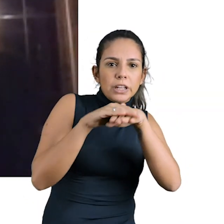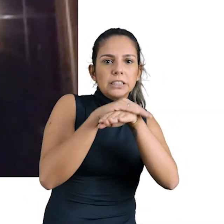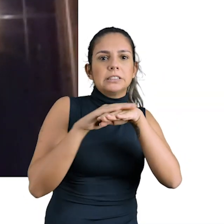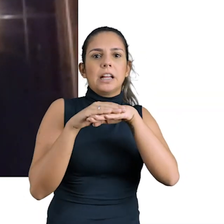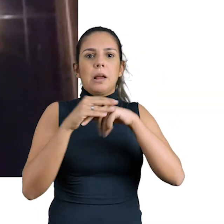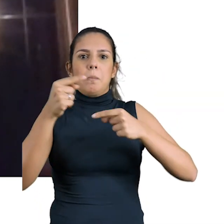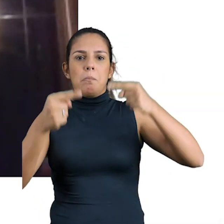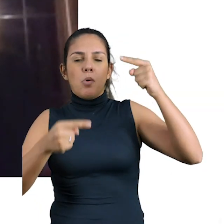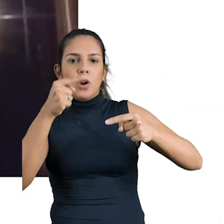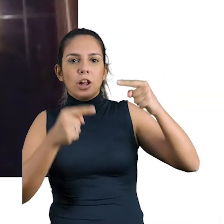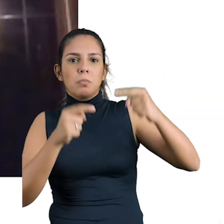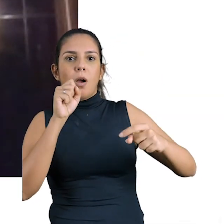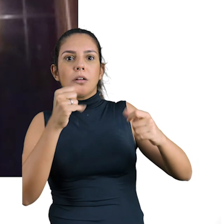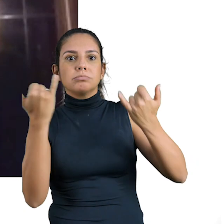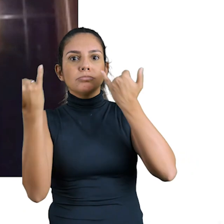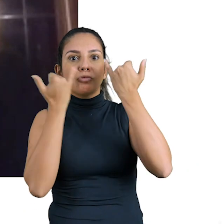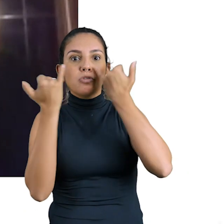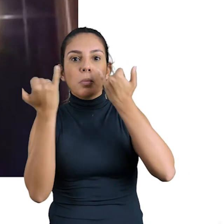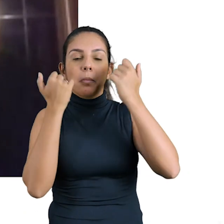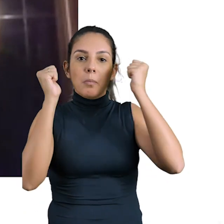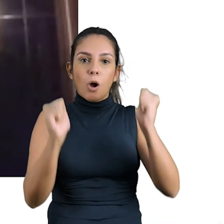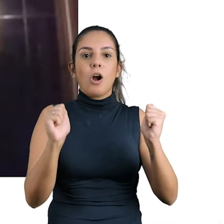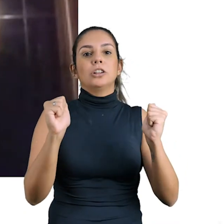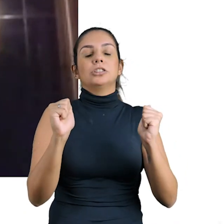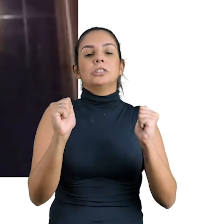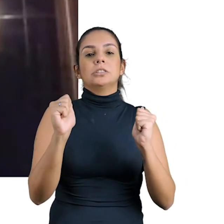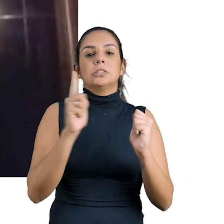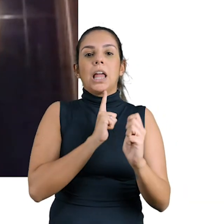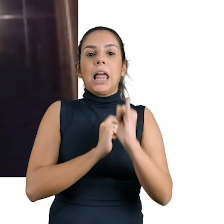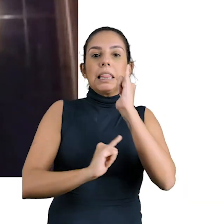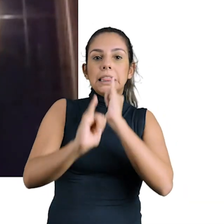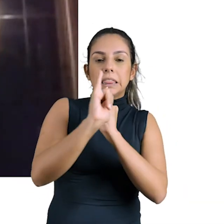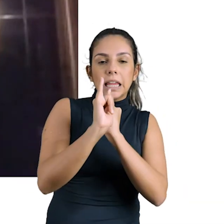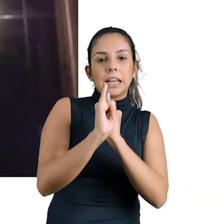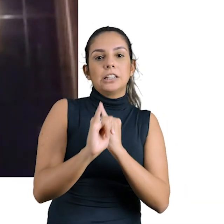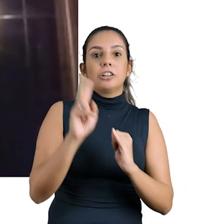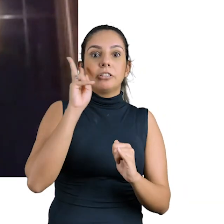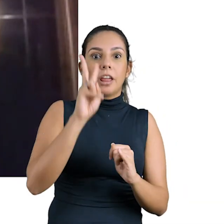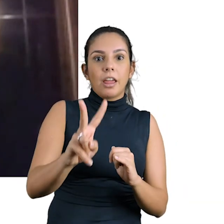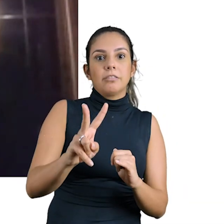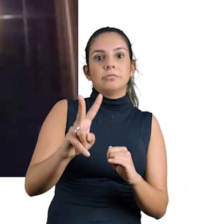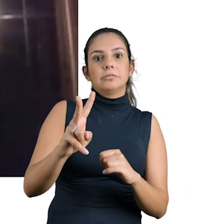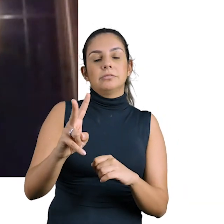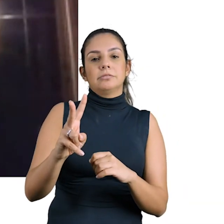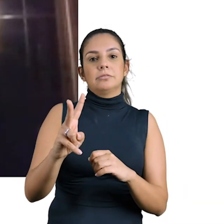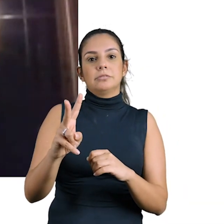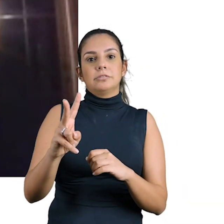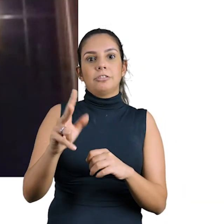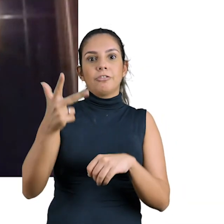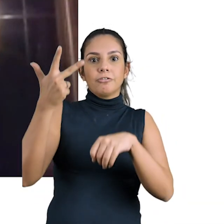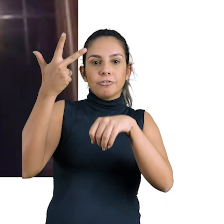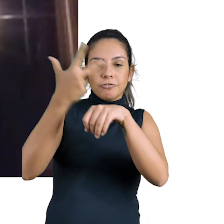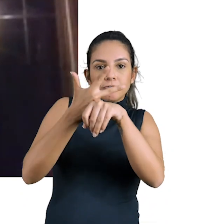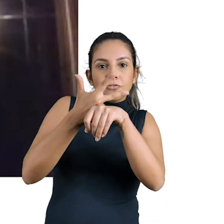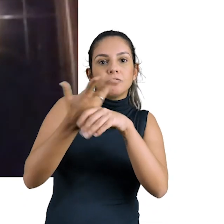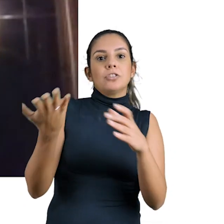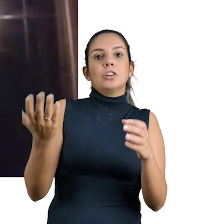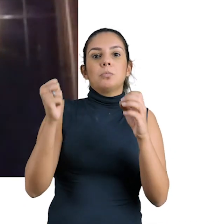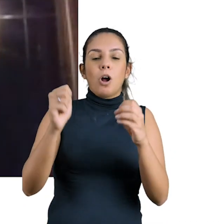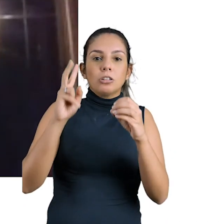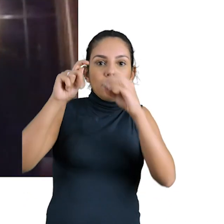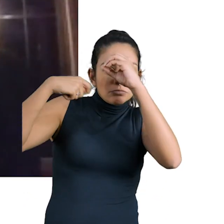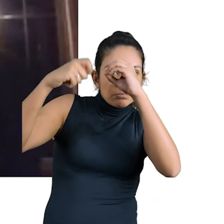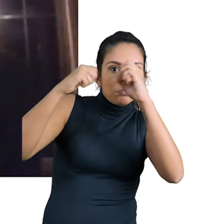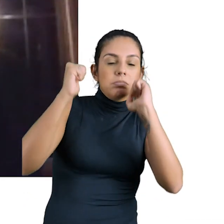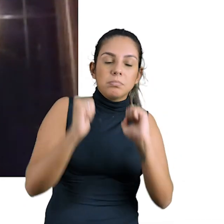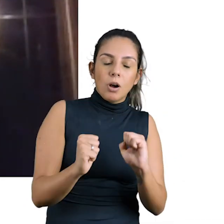redes. Talvez diálogos, debates entre políticos possam ser realizados moralmente ao vivo, como